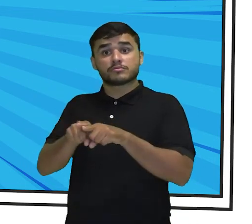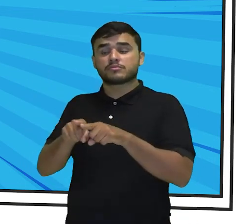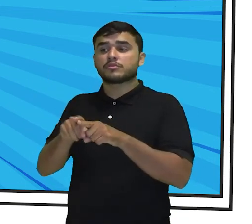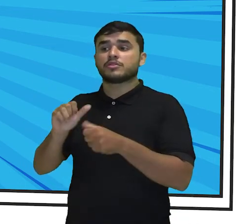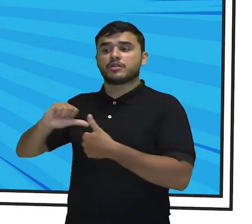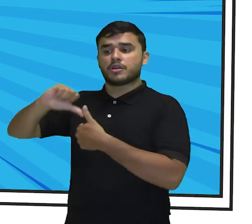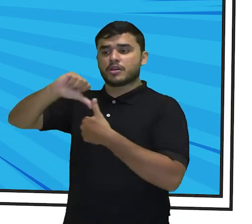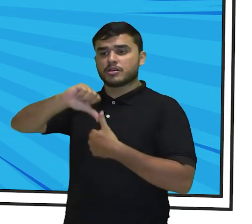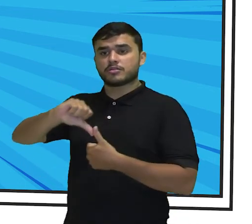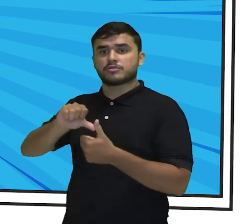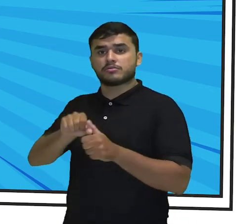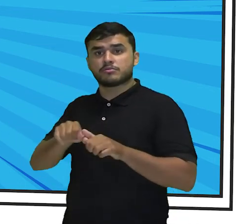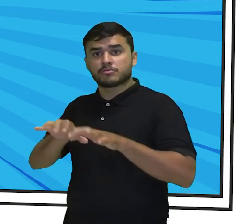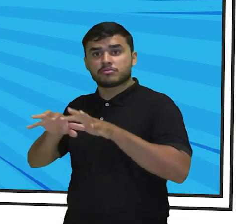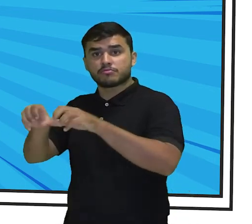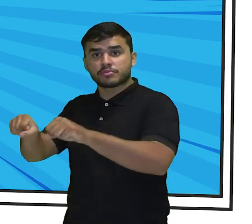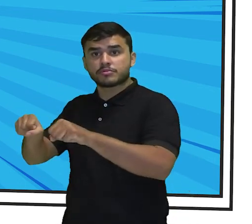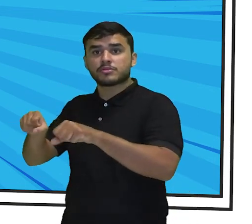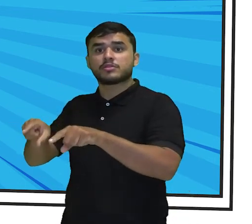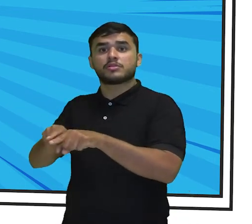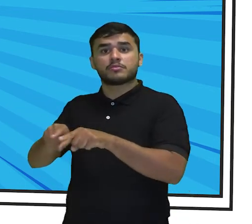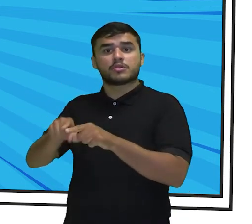asiático e americano.